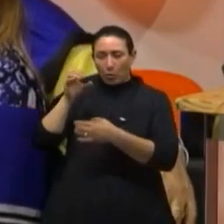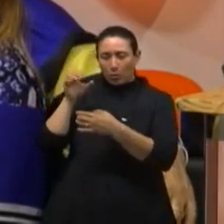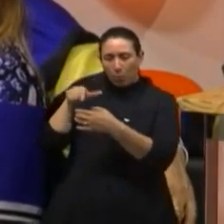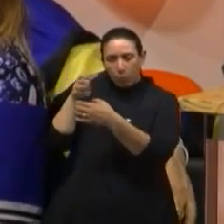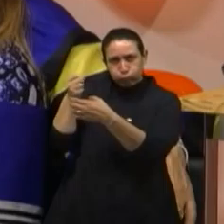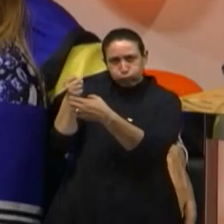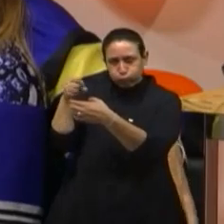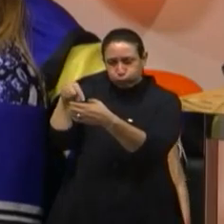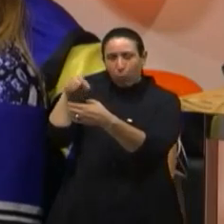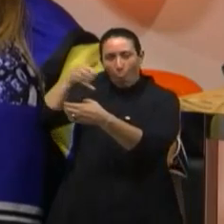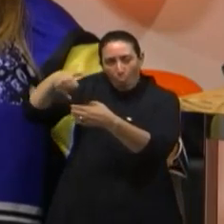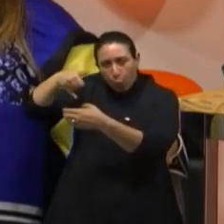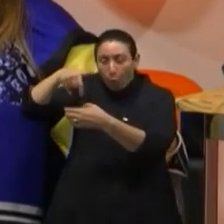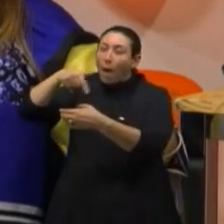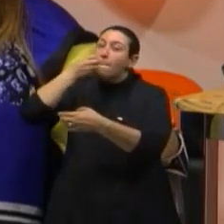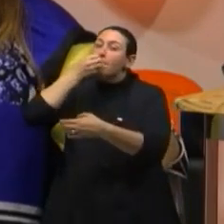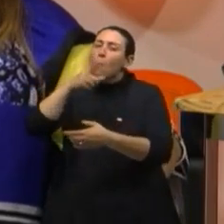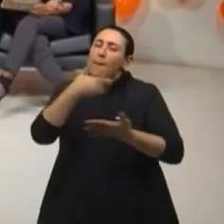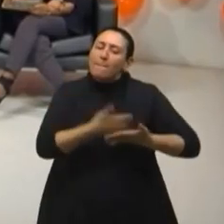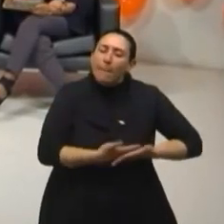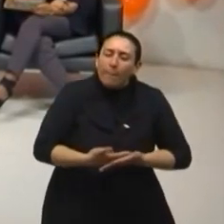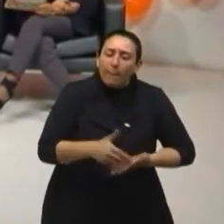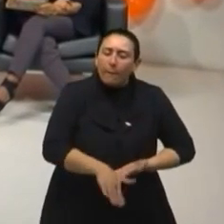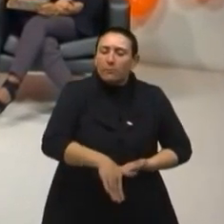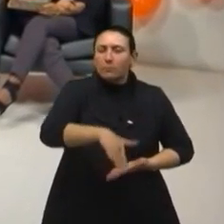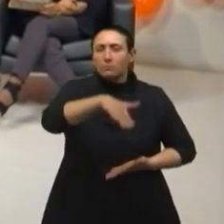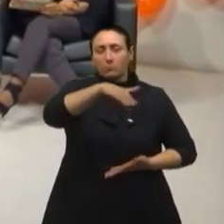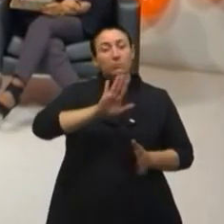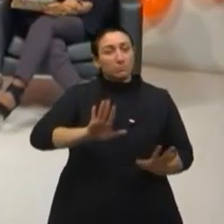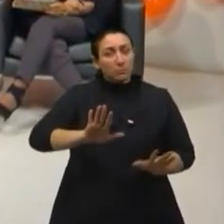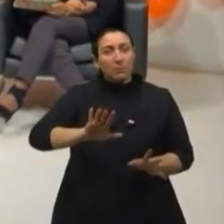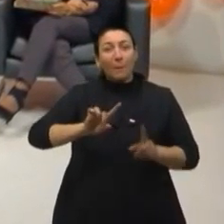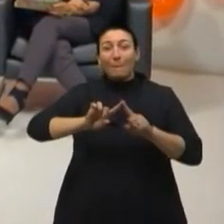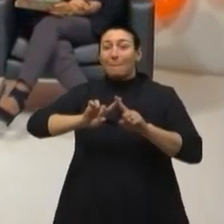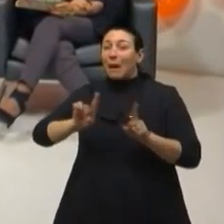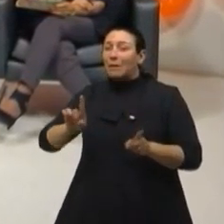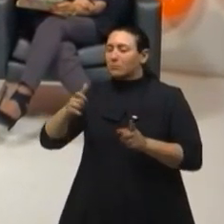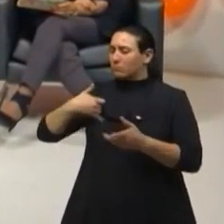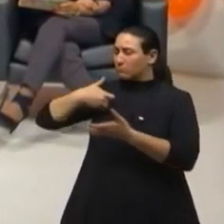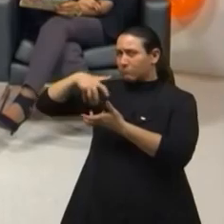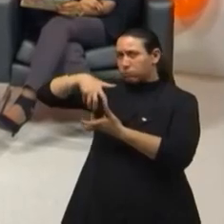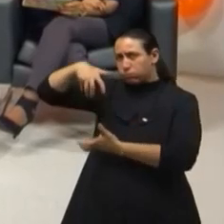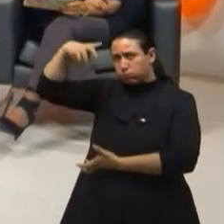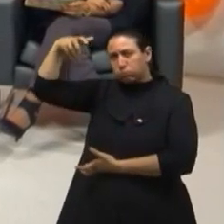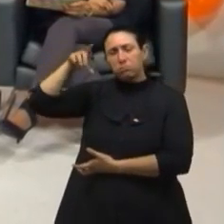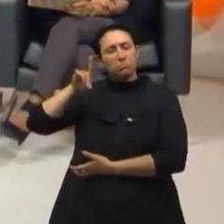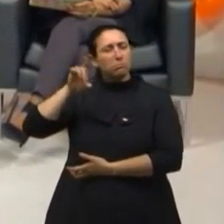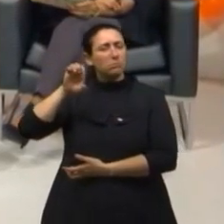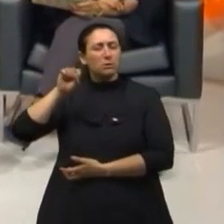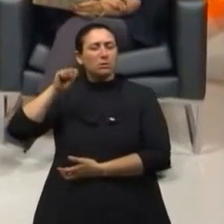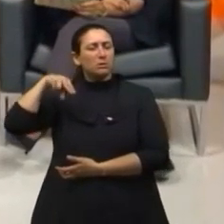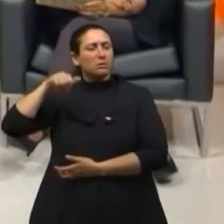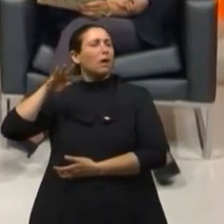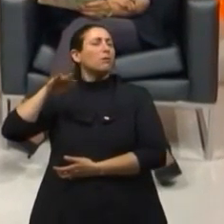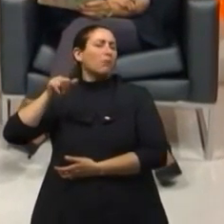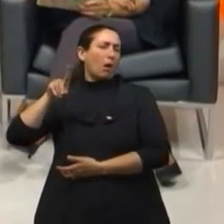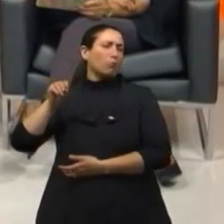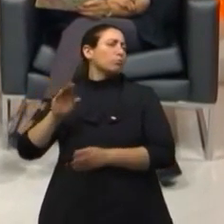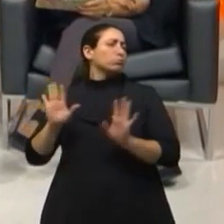também e então tem que Observar isso o leite desnatado o que ele não tem é gordura o